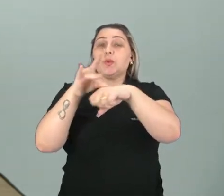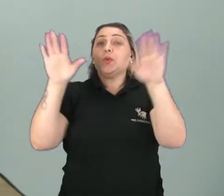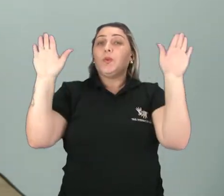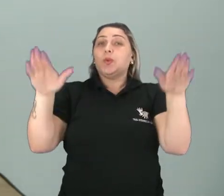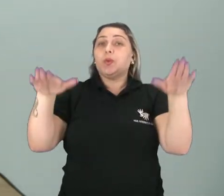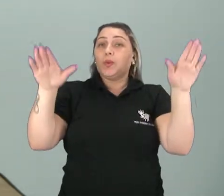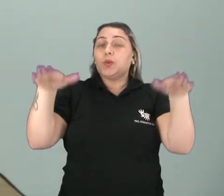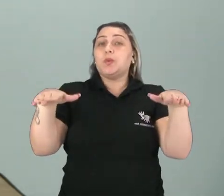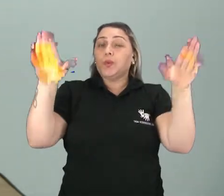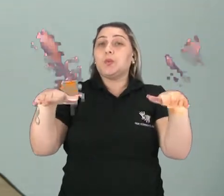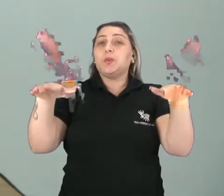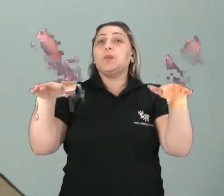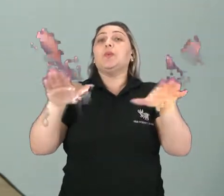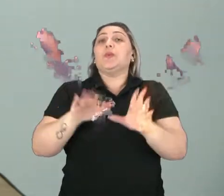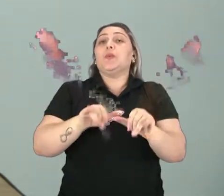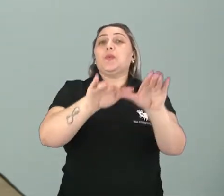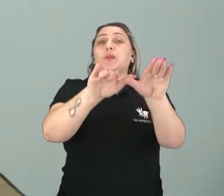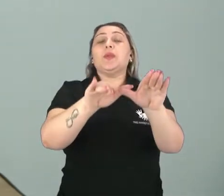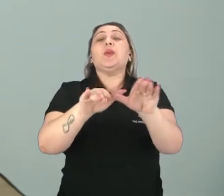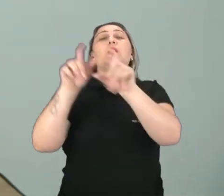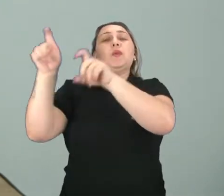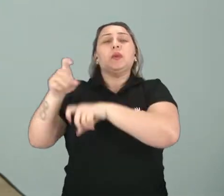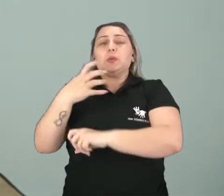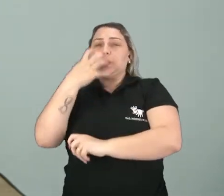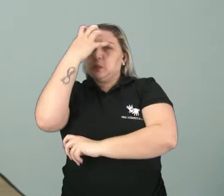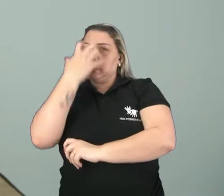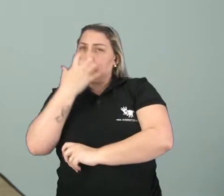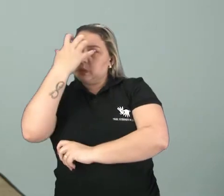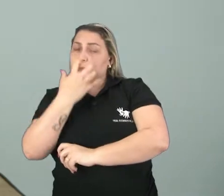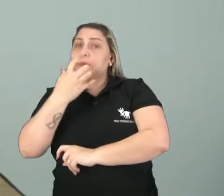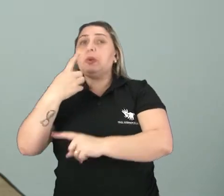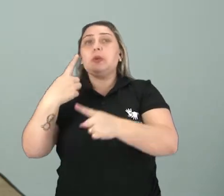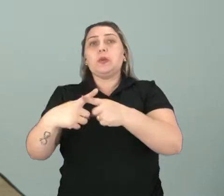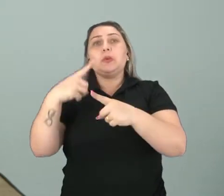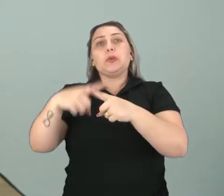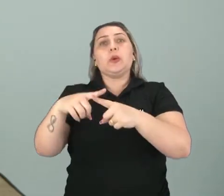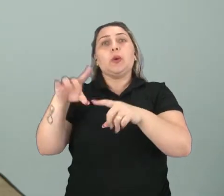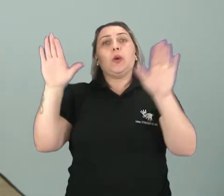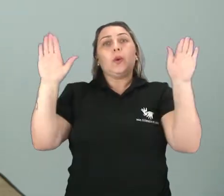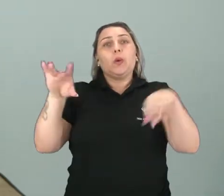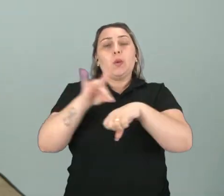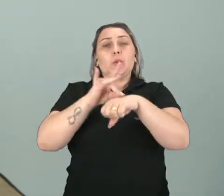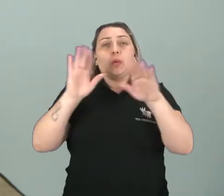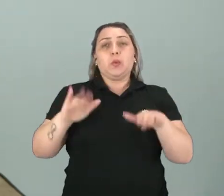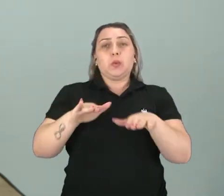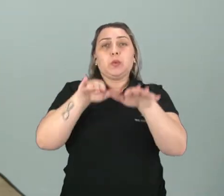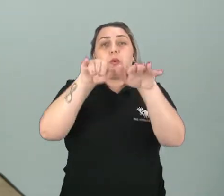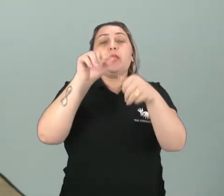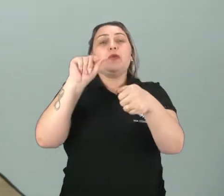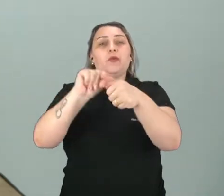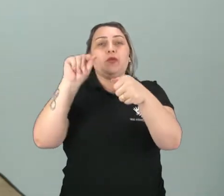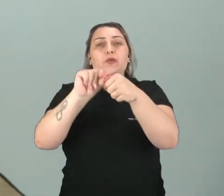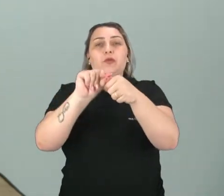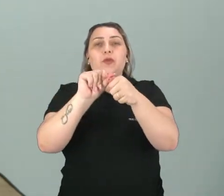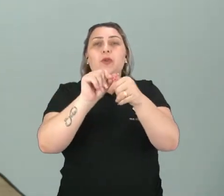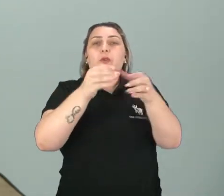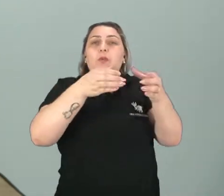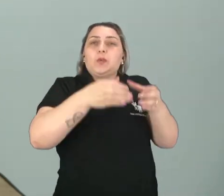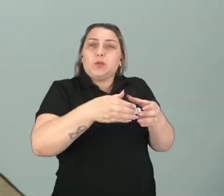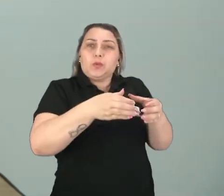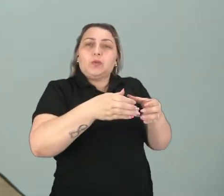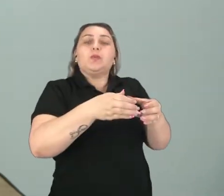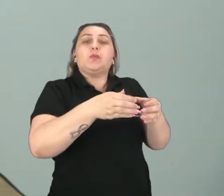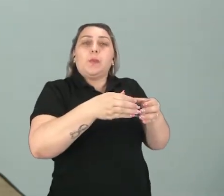dia, o fazendeiro estava muito chateado, pois um corvo havia feito seu ninho no alto